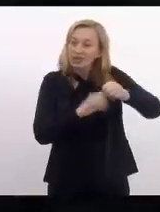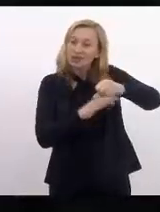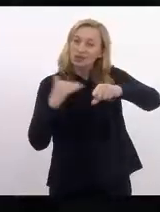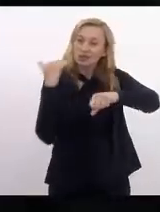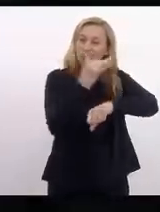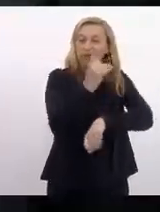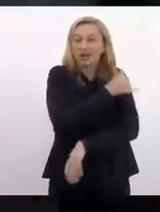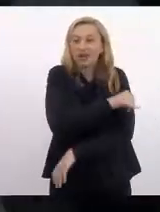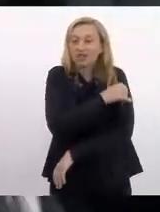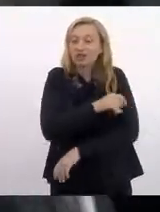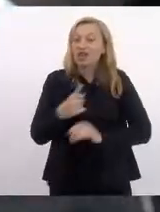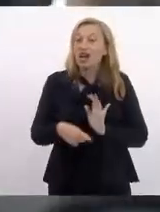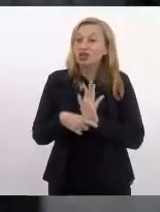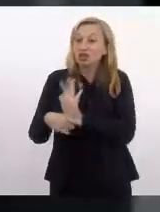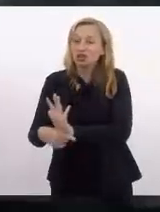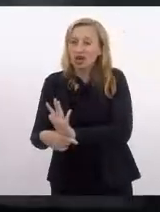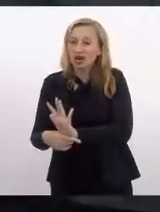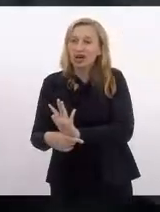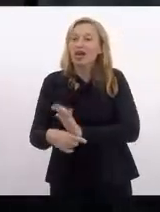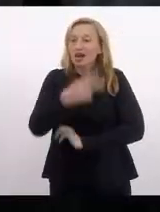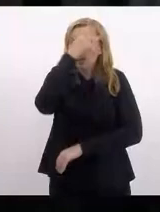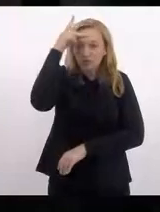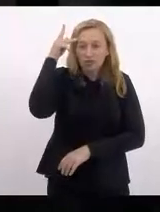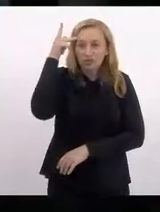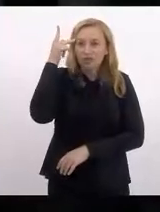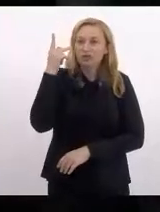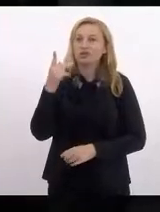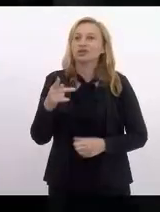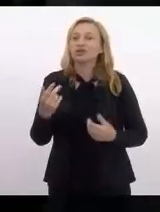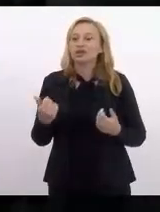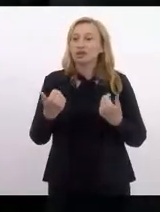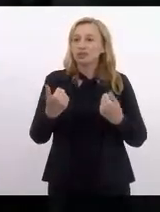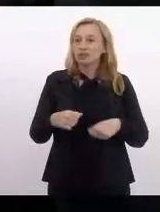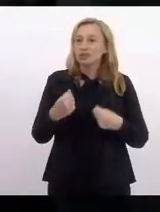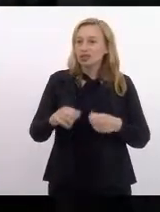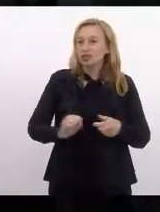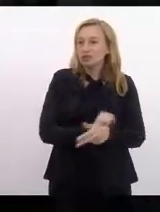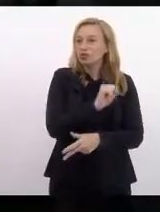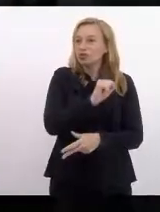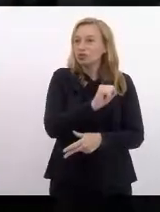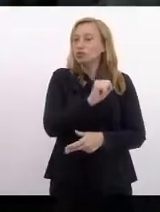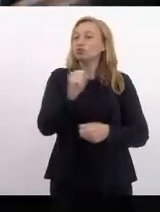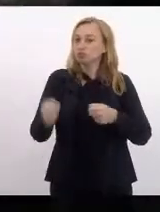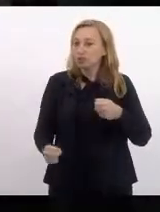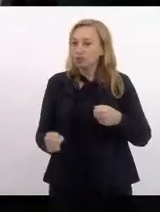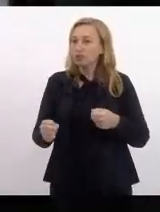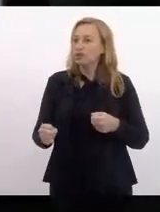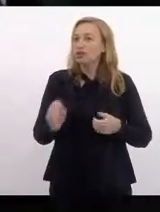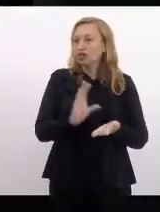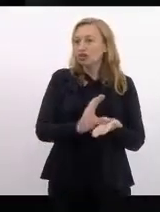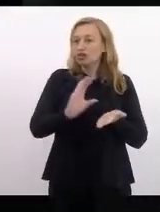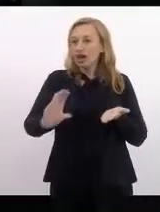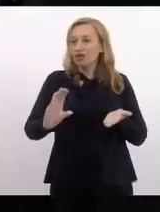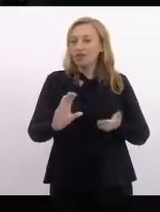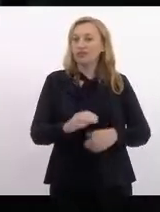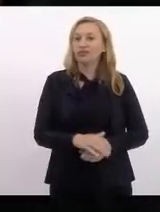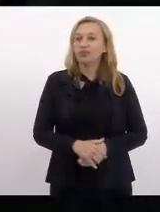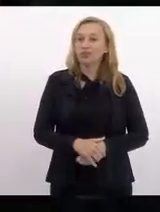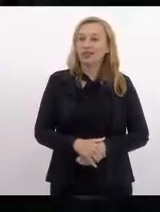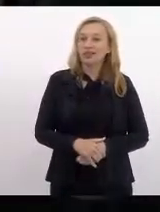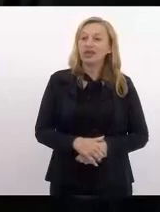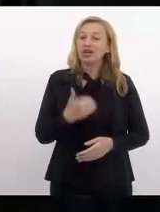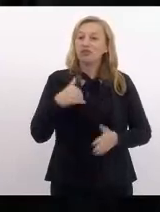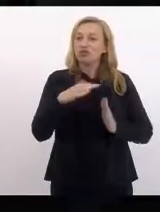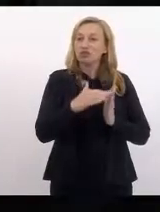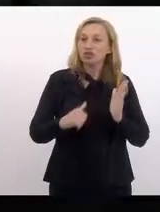super RJ e ajudar a essas pessoas que precisam do poder público desse programa de transferência de renda eu vou